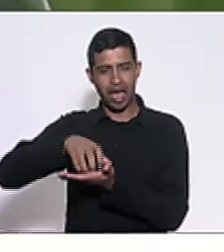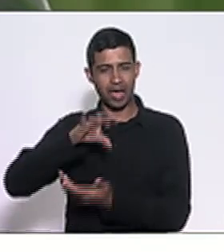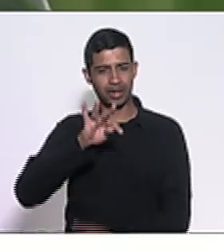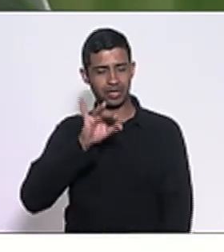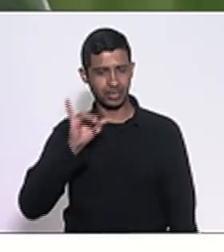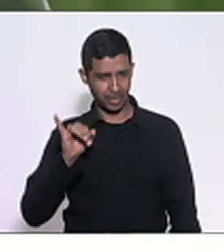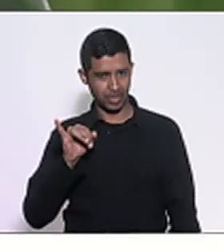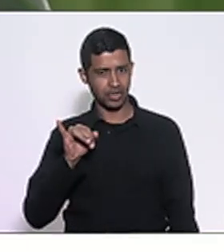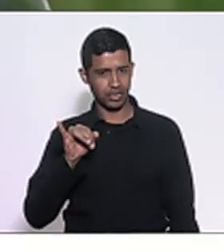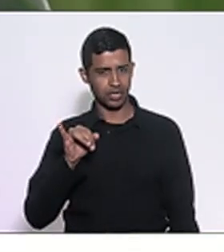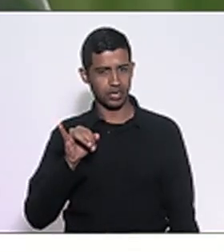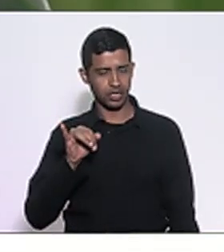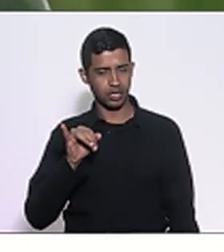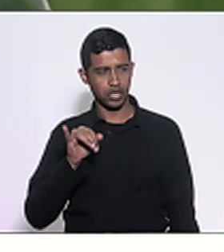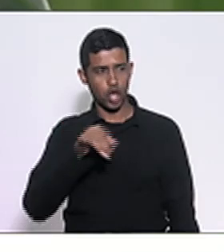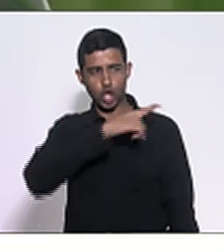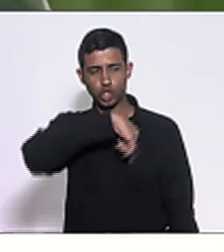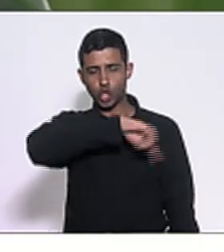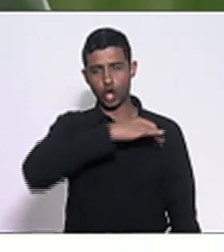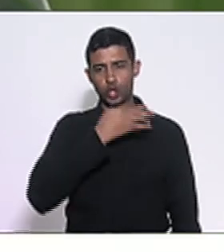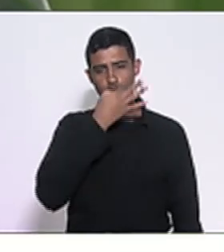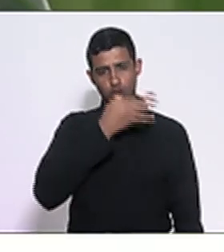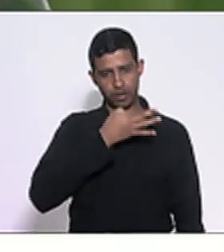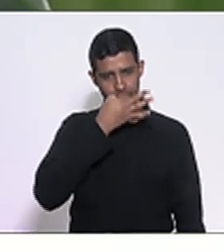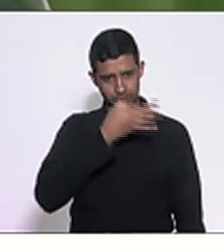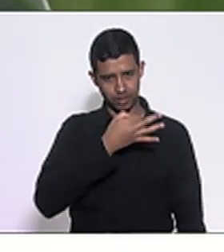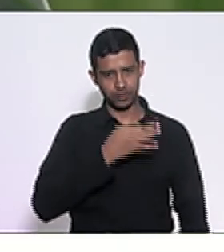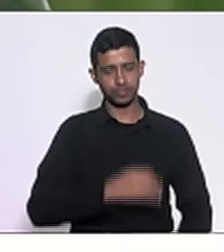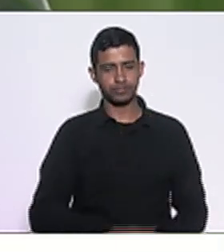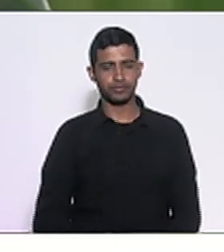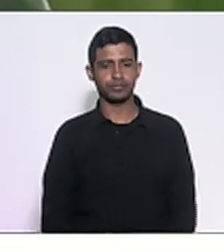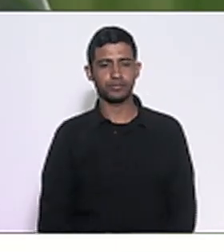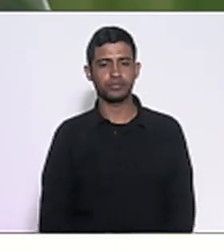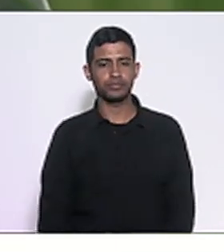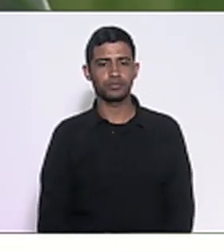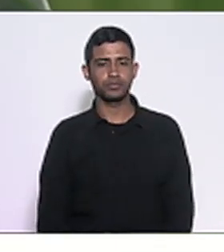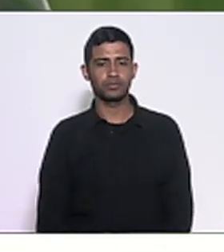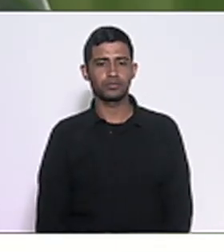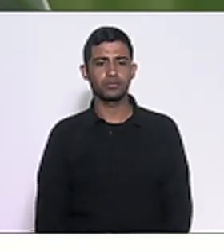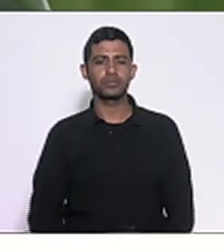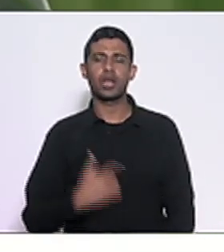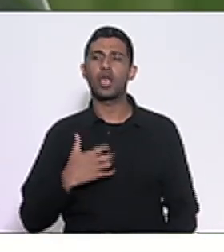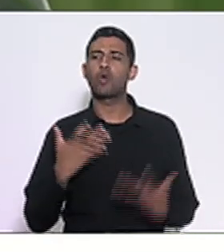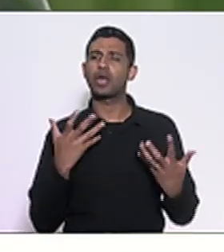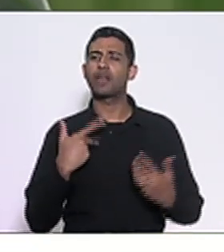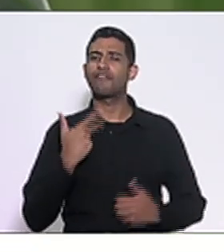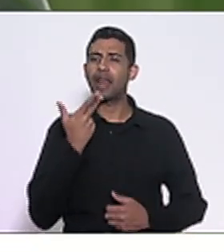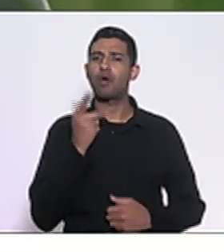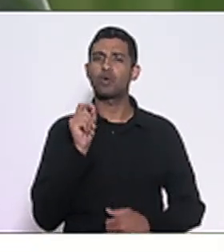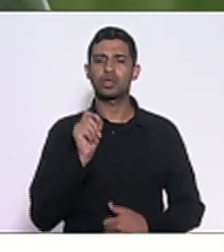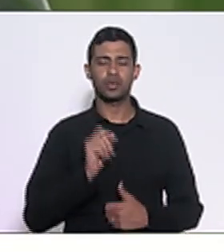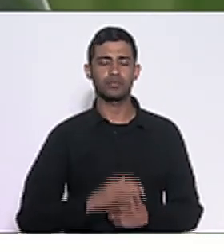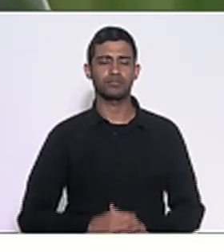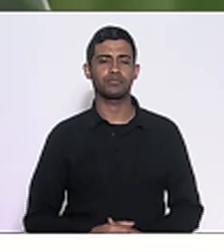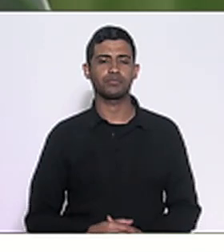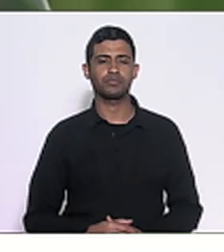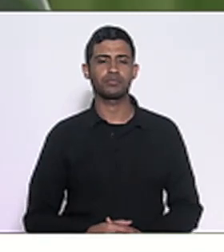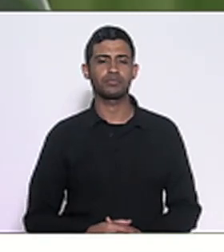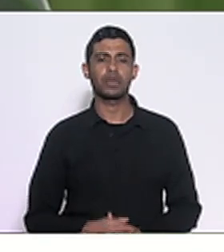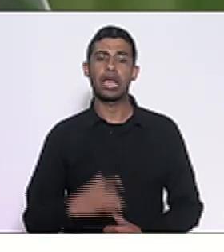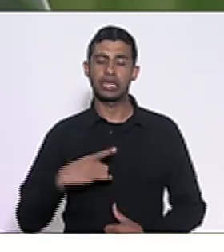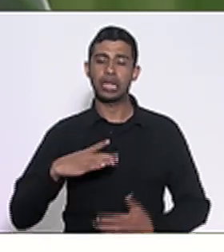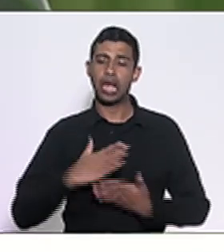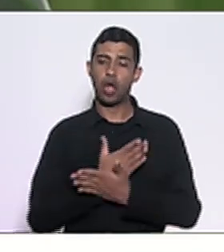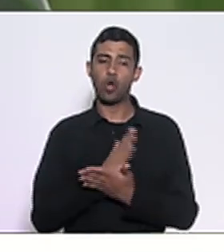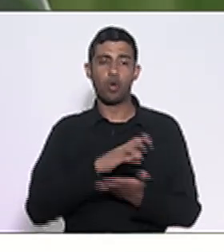nosso entendimento lá no Proderj, além do desejável, o que eu quero dizer com isso? Outras áreas